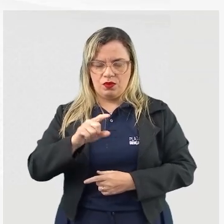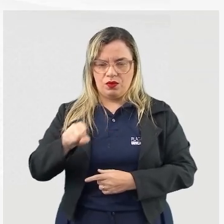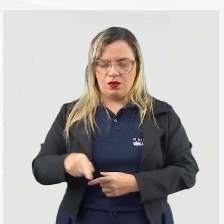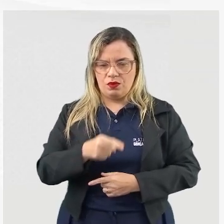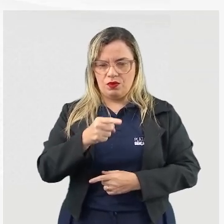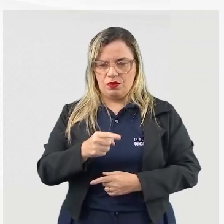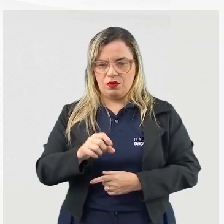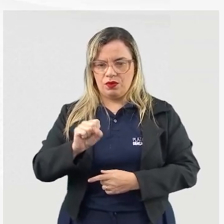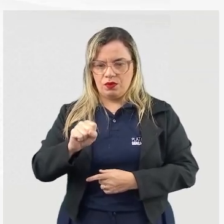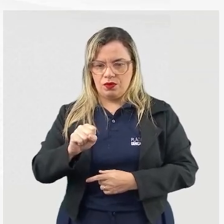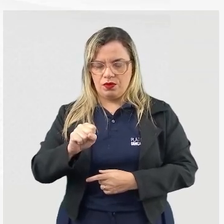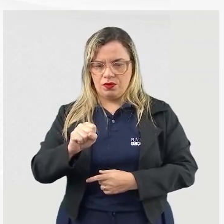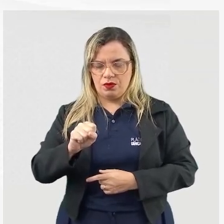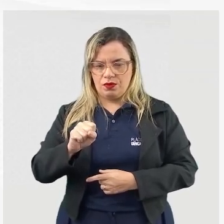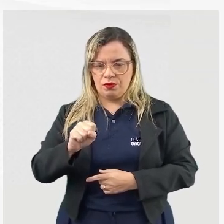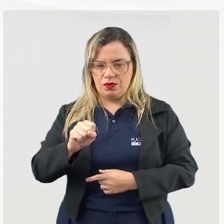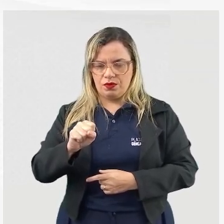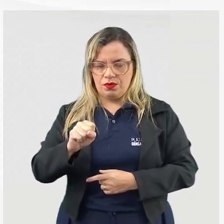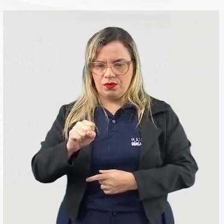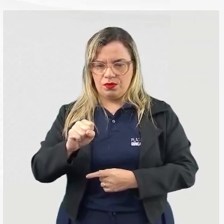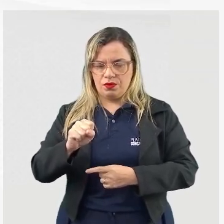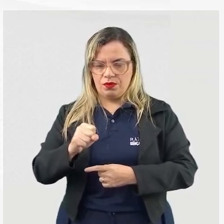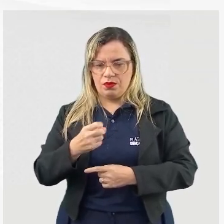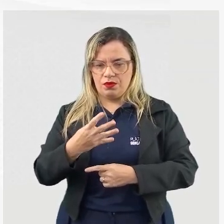fica 4,8